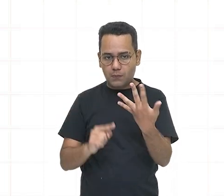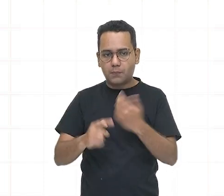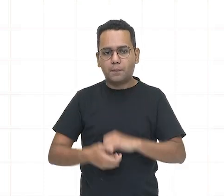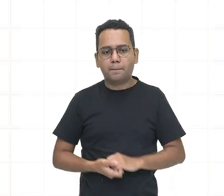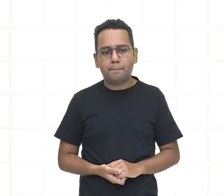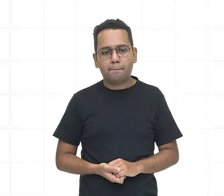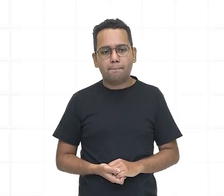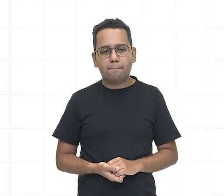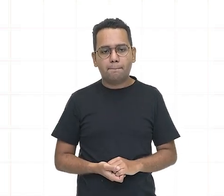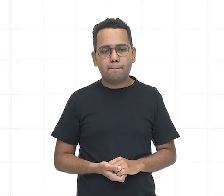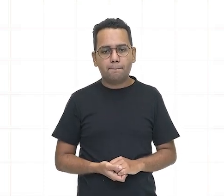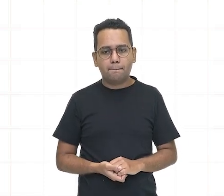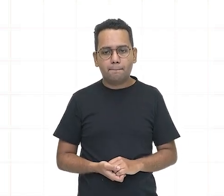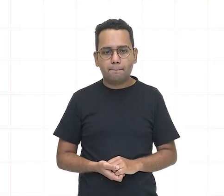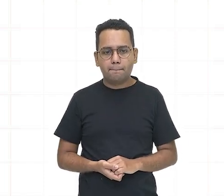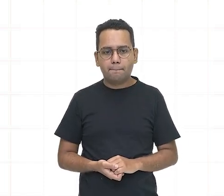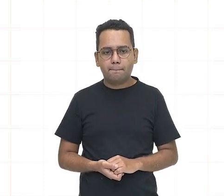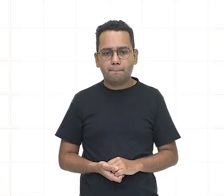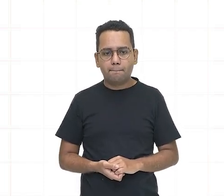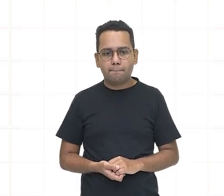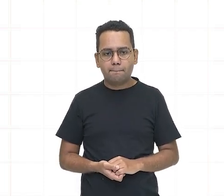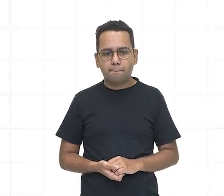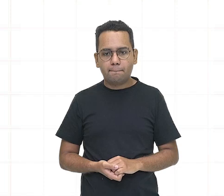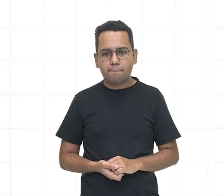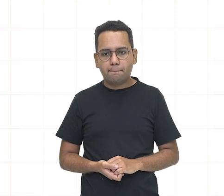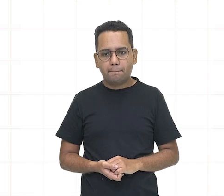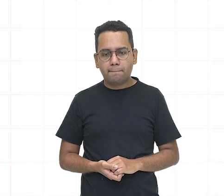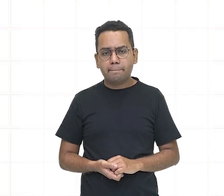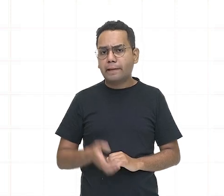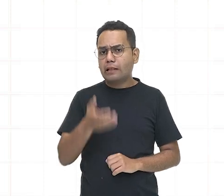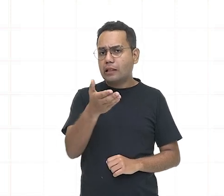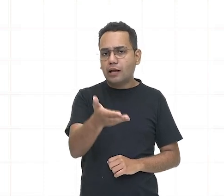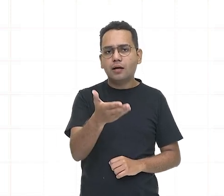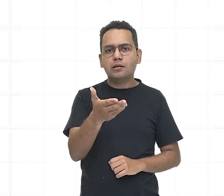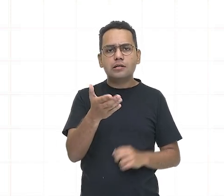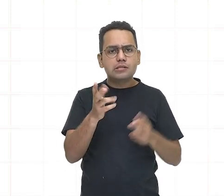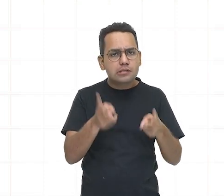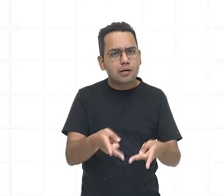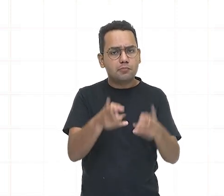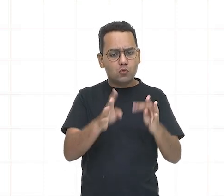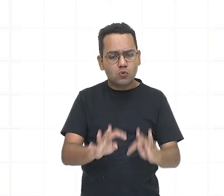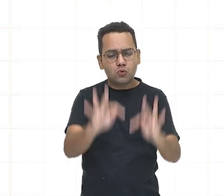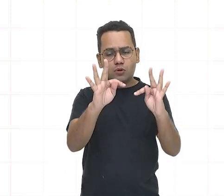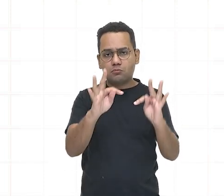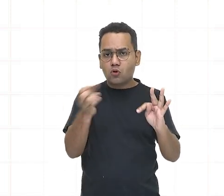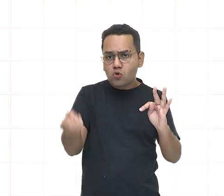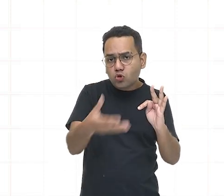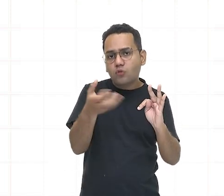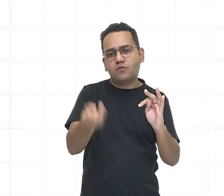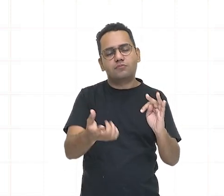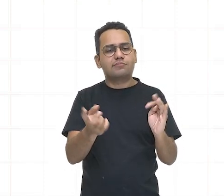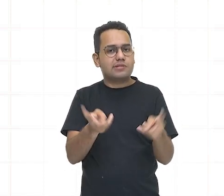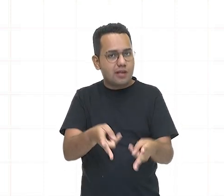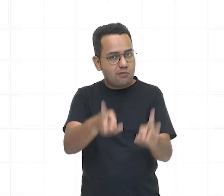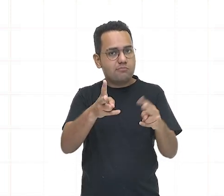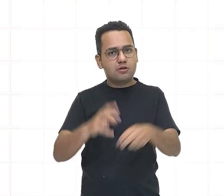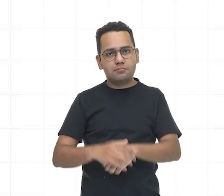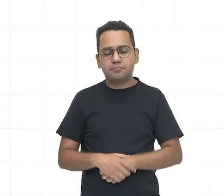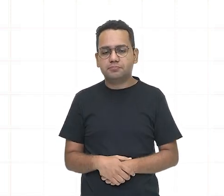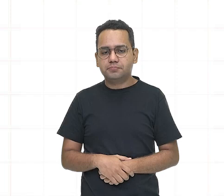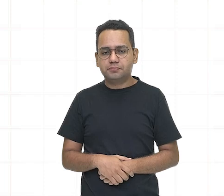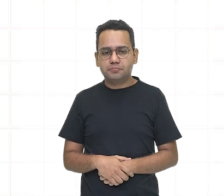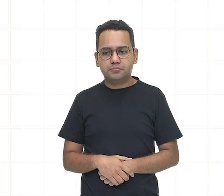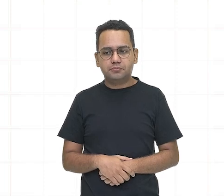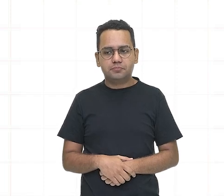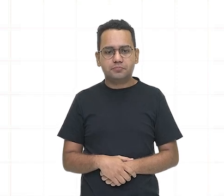países europeus vão ter essa tradição de sempre estar inovando. E a tecnologia, ela vai estar inserida nisso, tá?